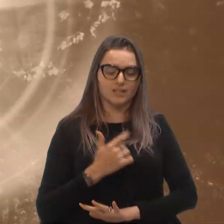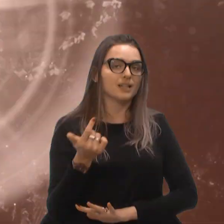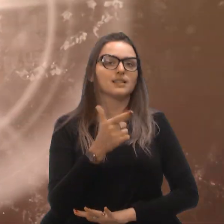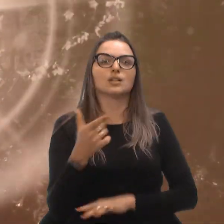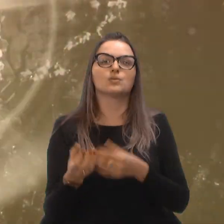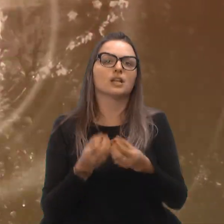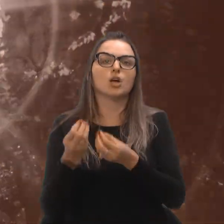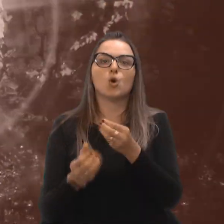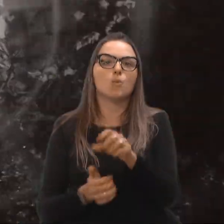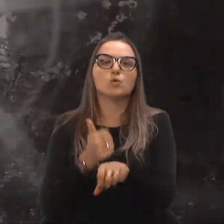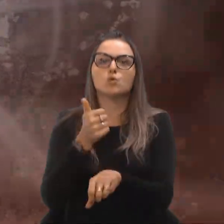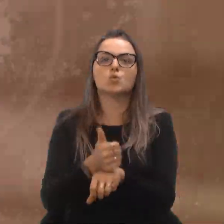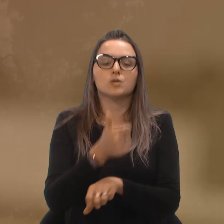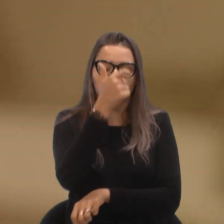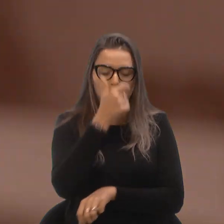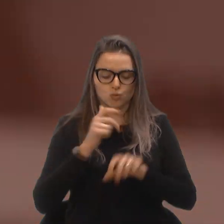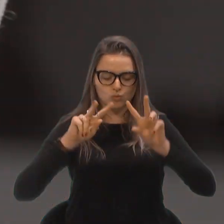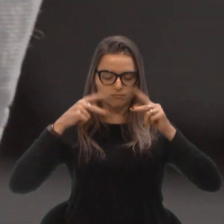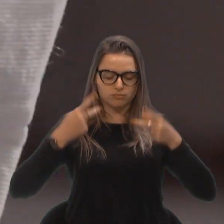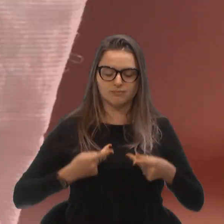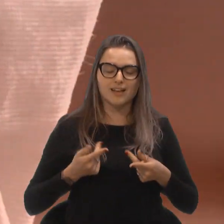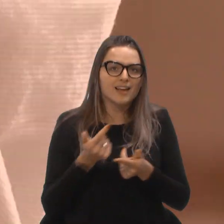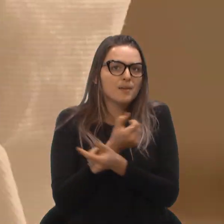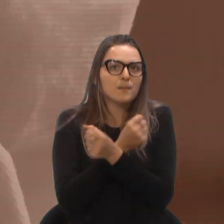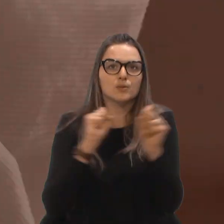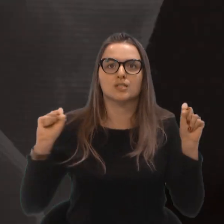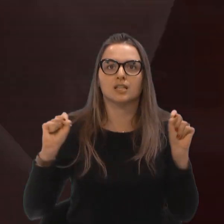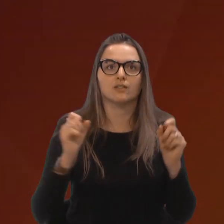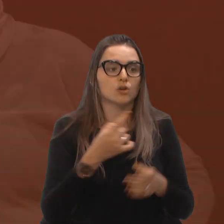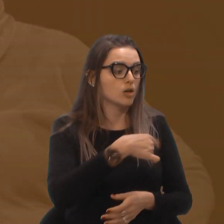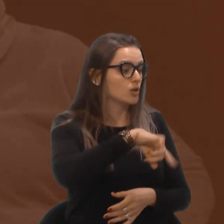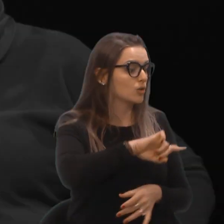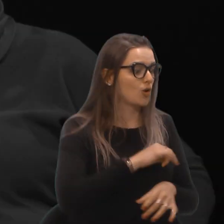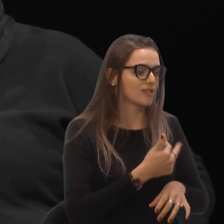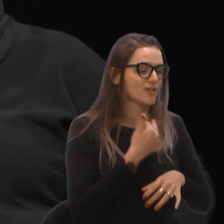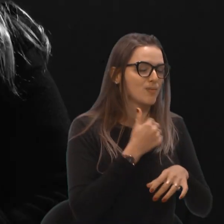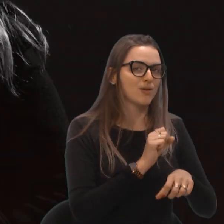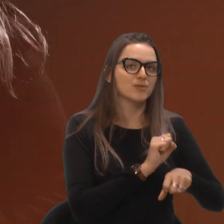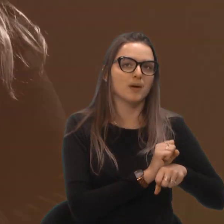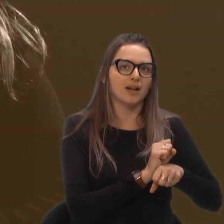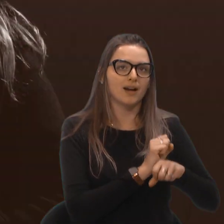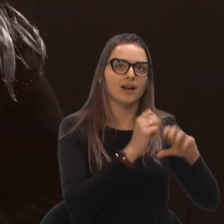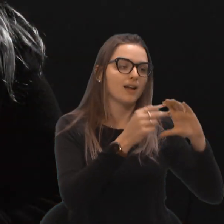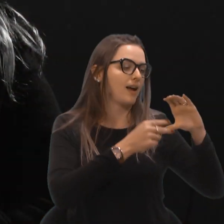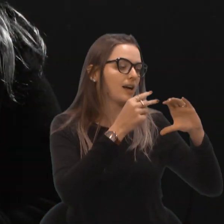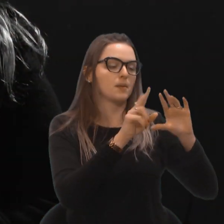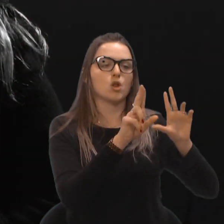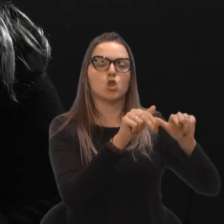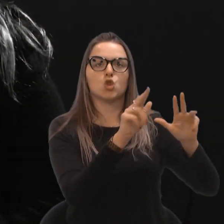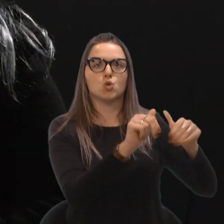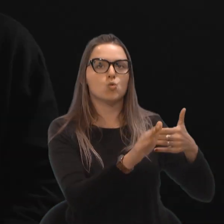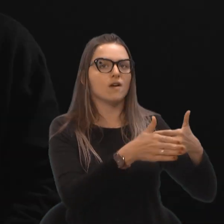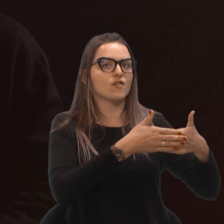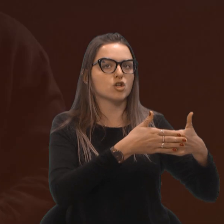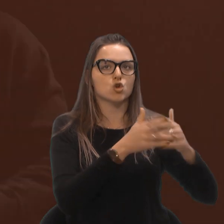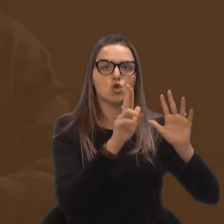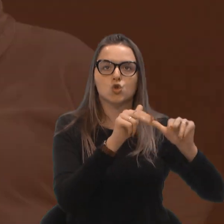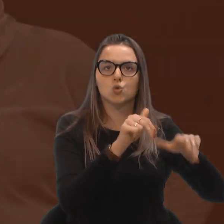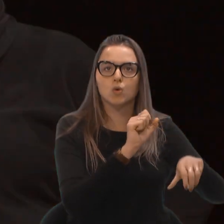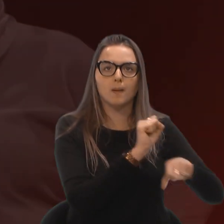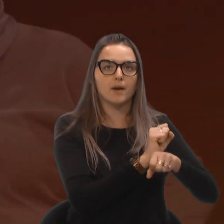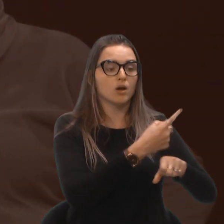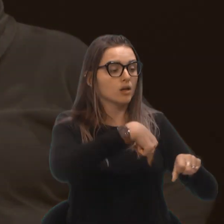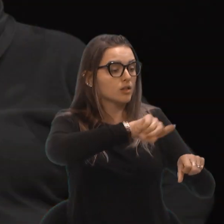sim, insubstituível, absolutamente insubstituível. Não pode parar. A Câmara, ela nunca fechou. A Câmara não